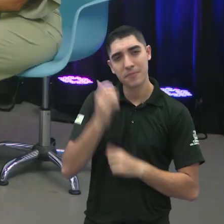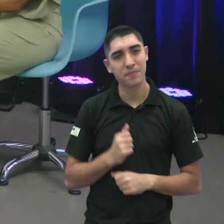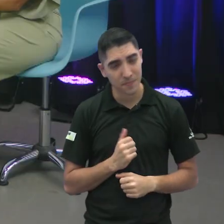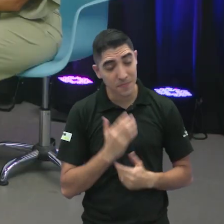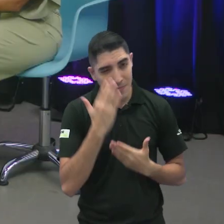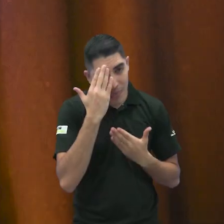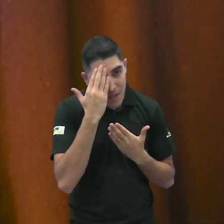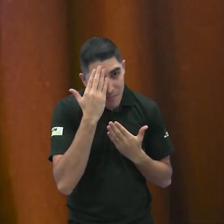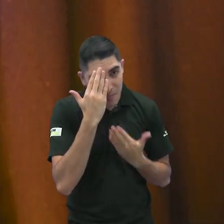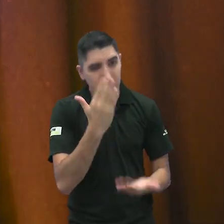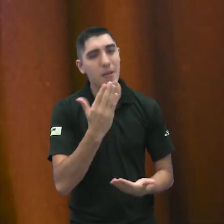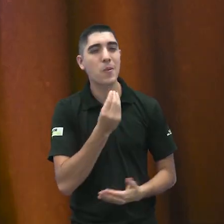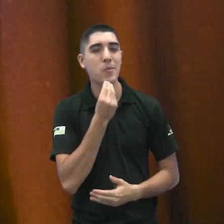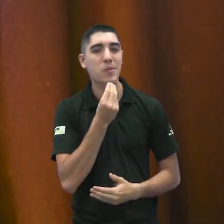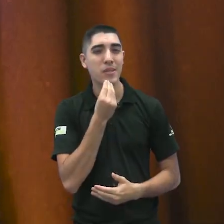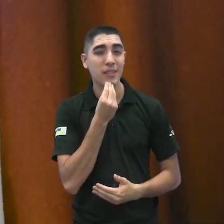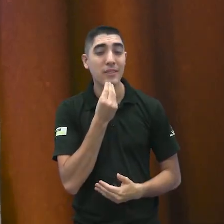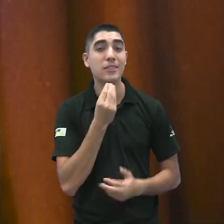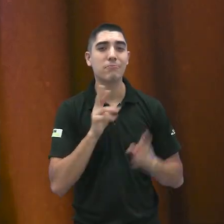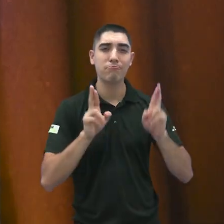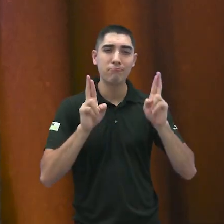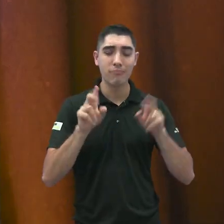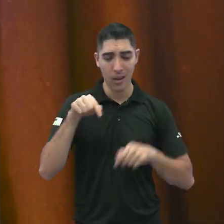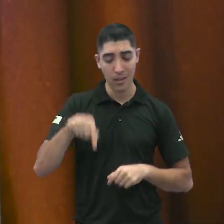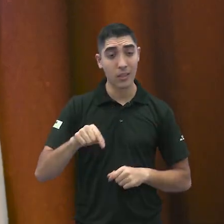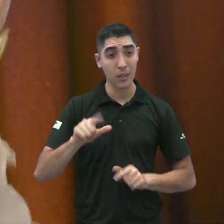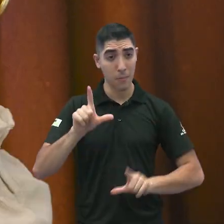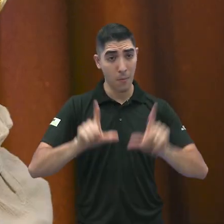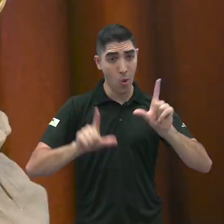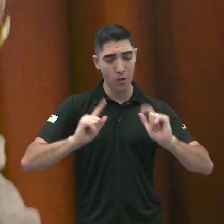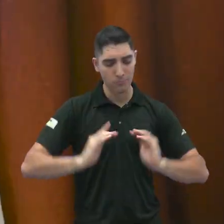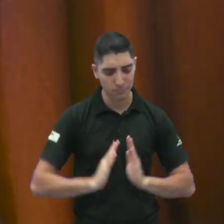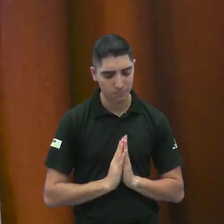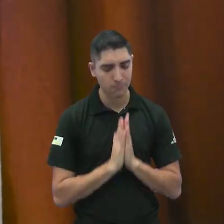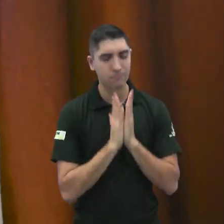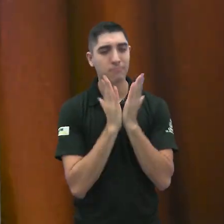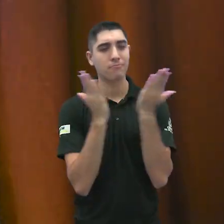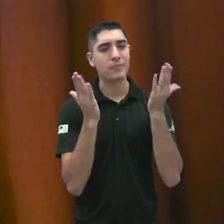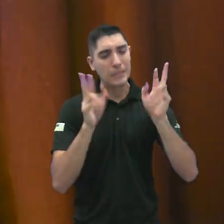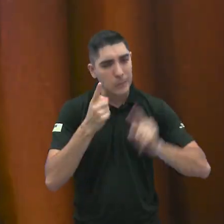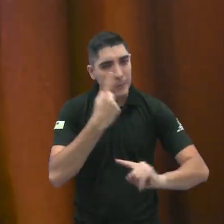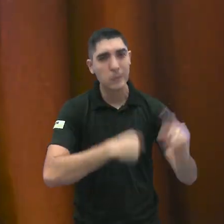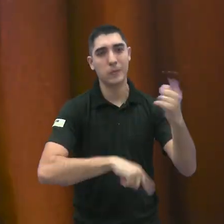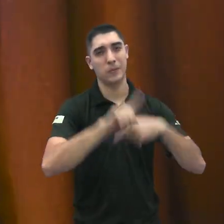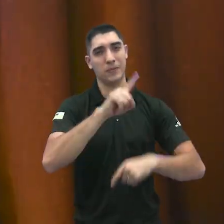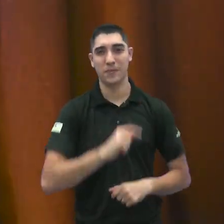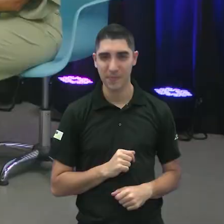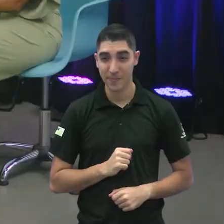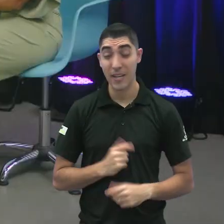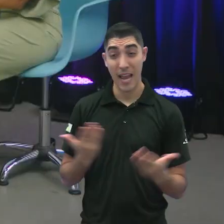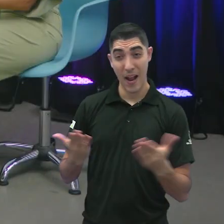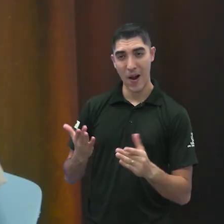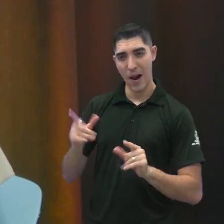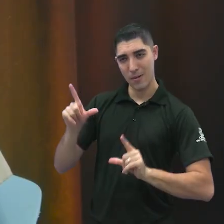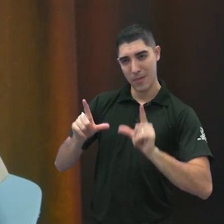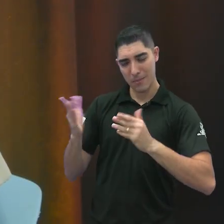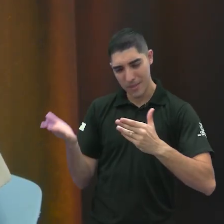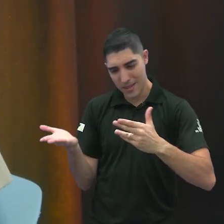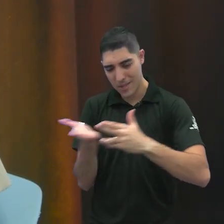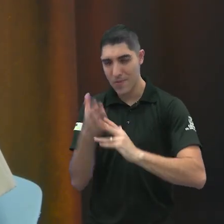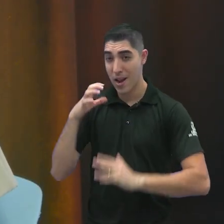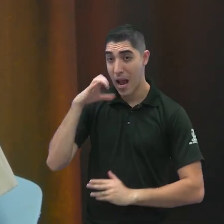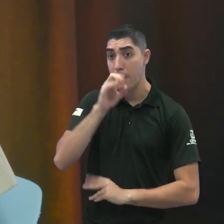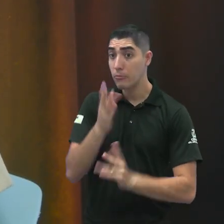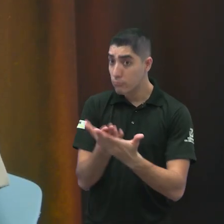Sim. Obrigada pela oportunidade. Desejo que Inspiração tenha sempre muito sucesso. Vamos para um